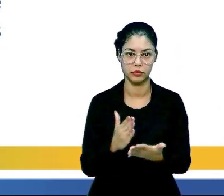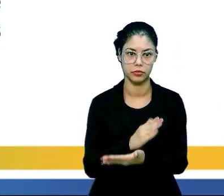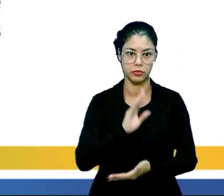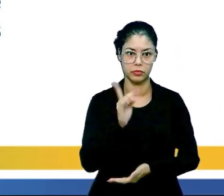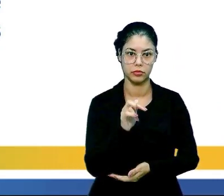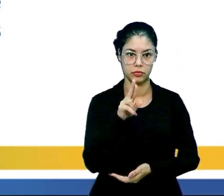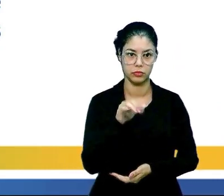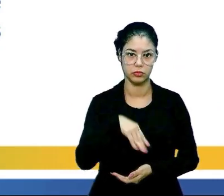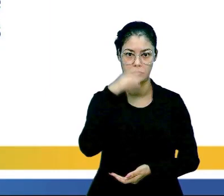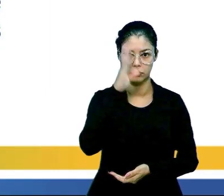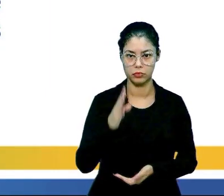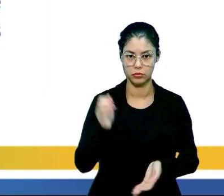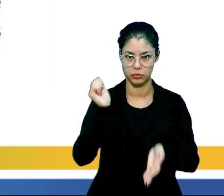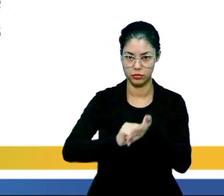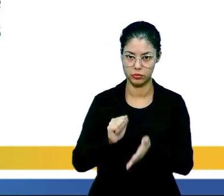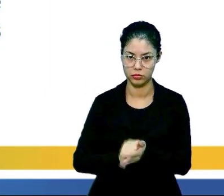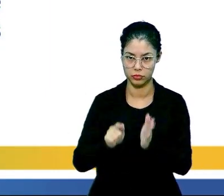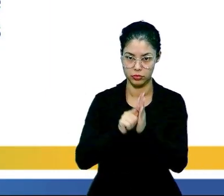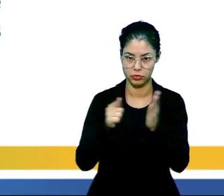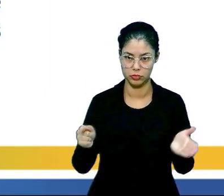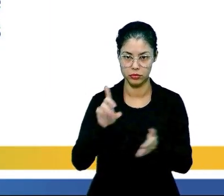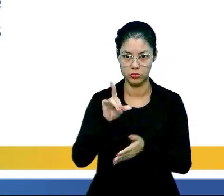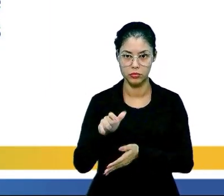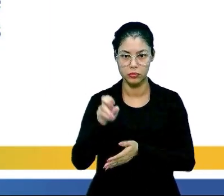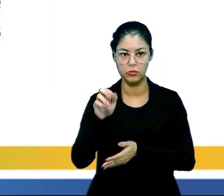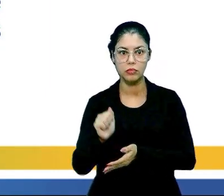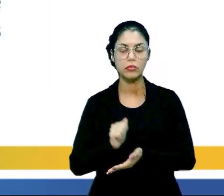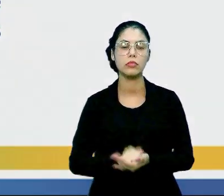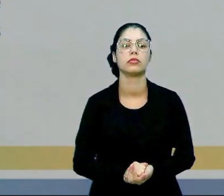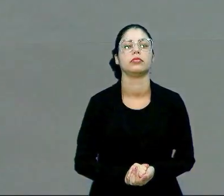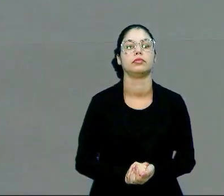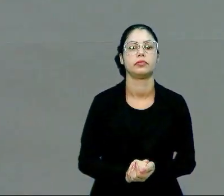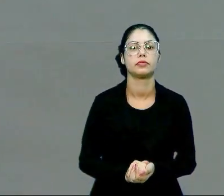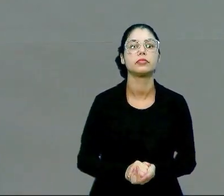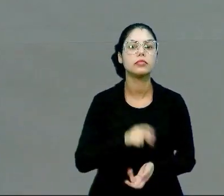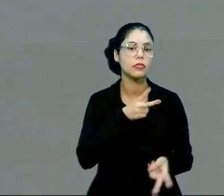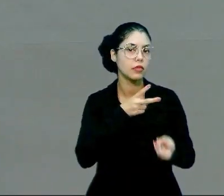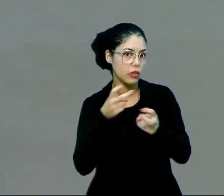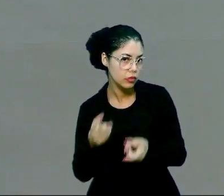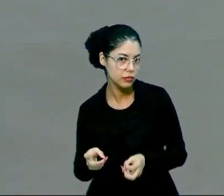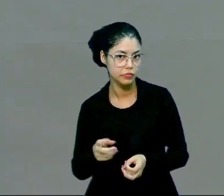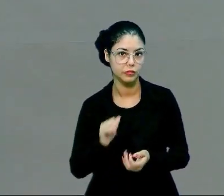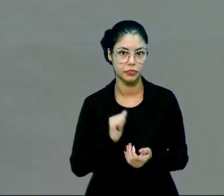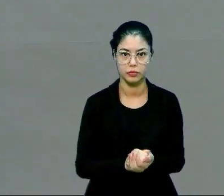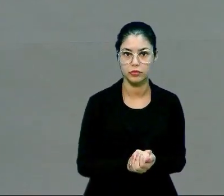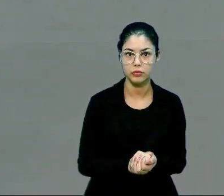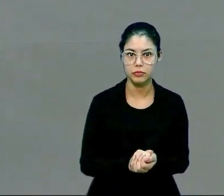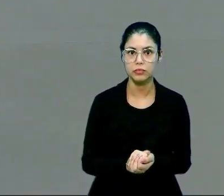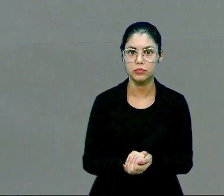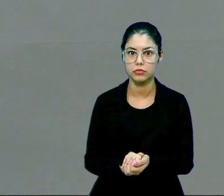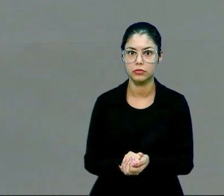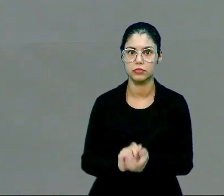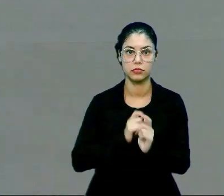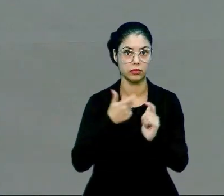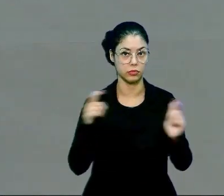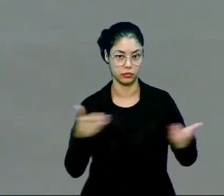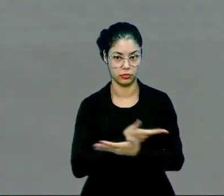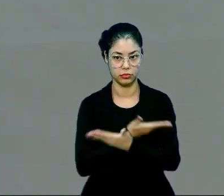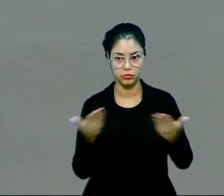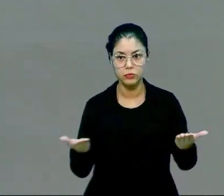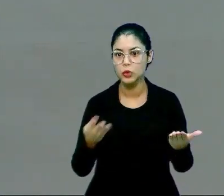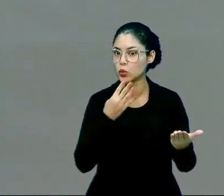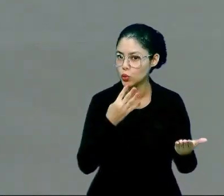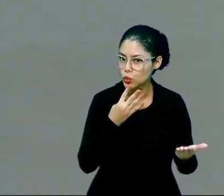Holocausto Brasileiro, da escritora e jornalista Daniela Arbex. Observe que não é uma obra, assim, para o grande público